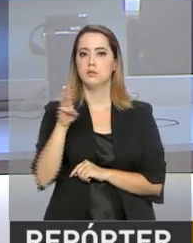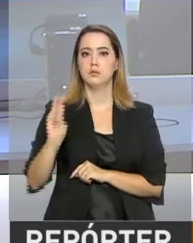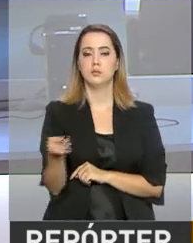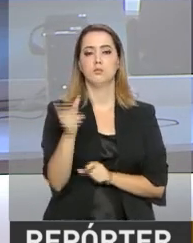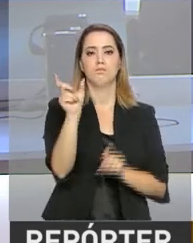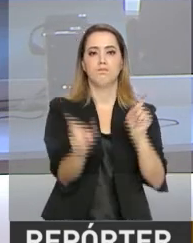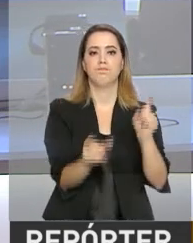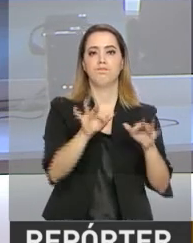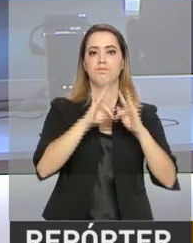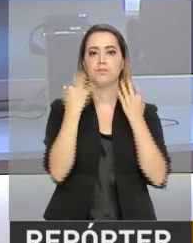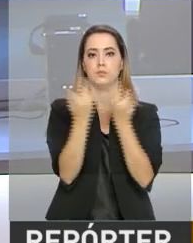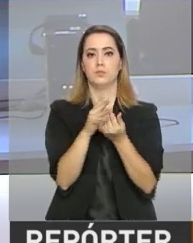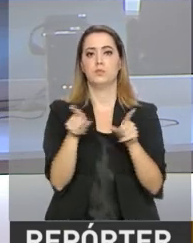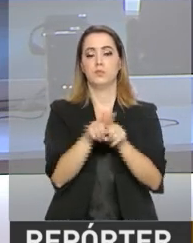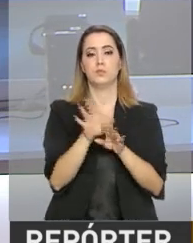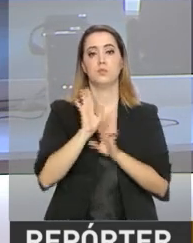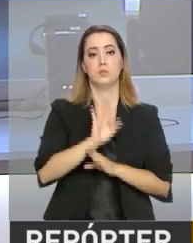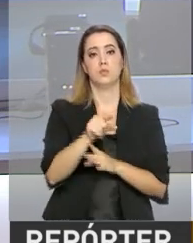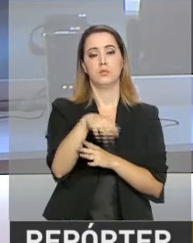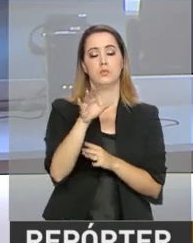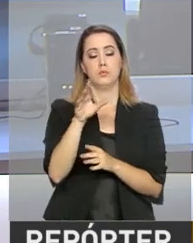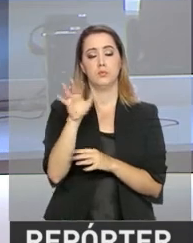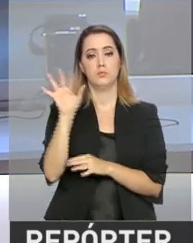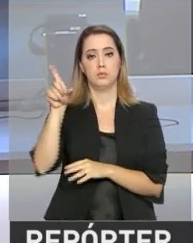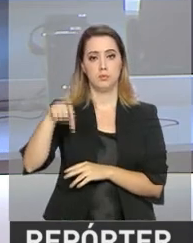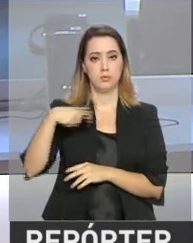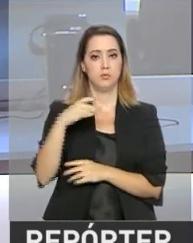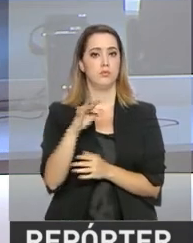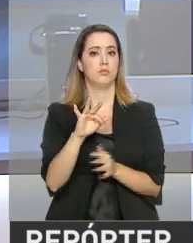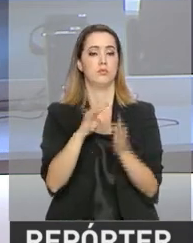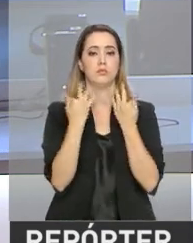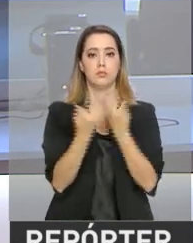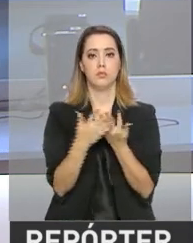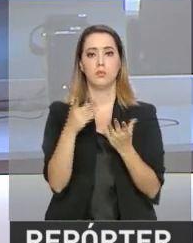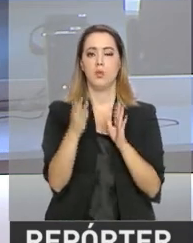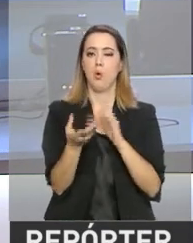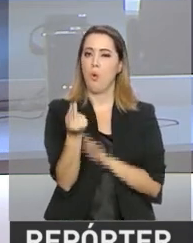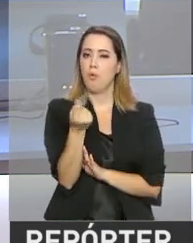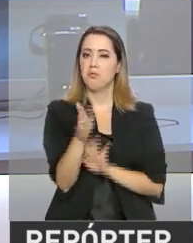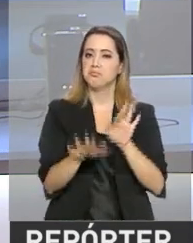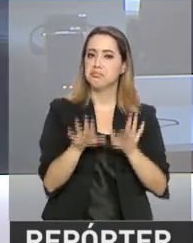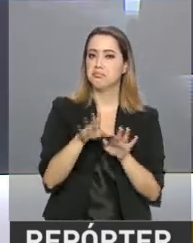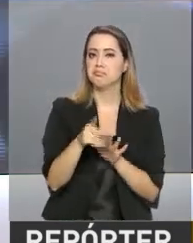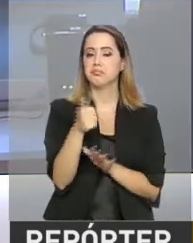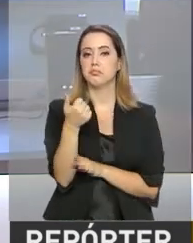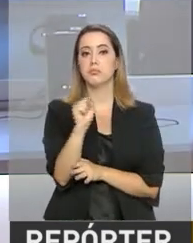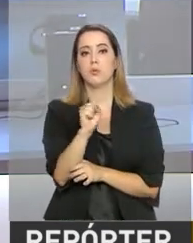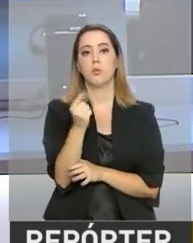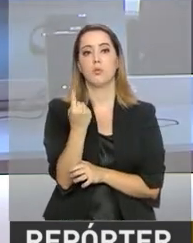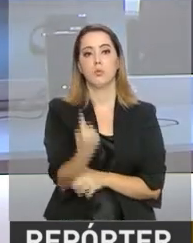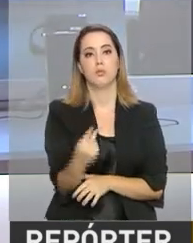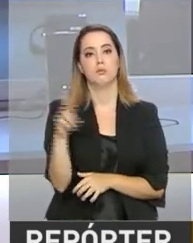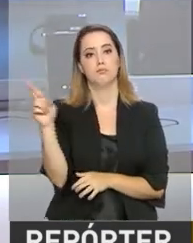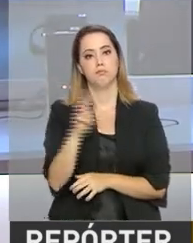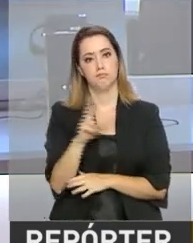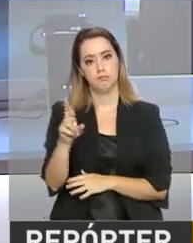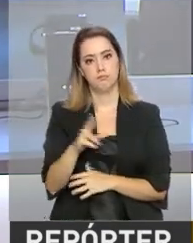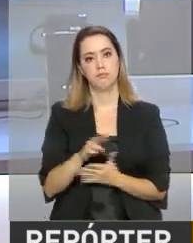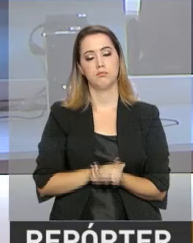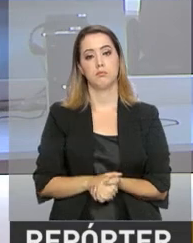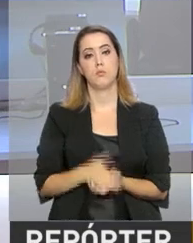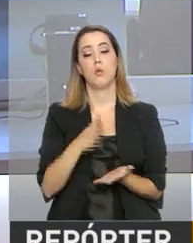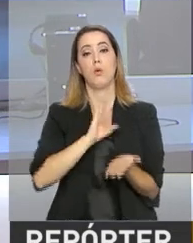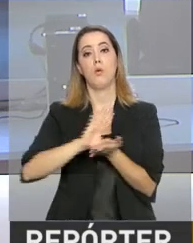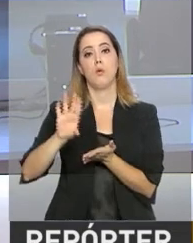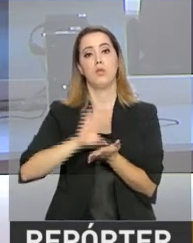famílias terão a renda complementada pelo programa neste mês o valor médio do benefício em dezembro é de cento e oitenta e um reais o